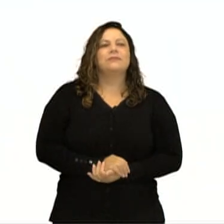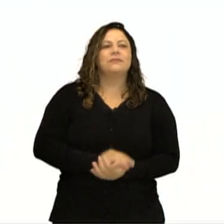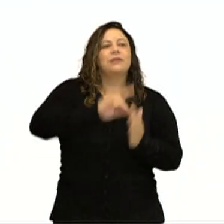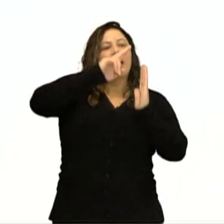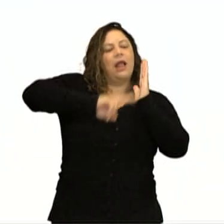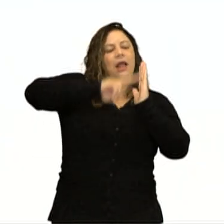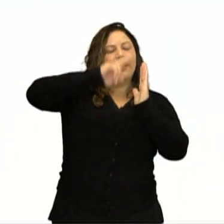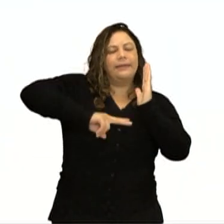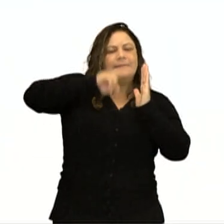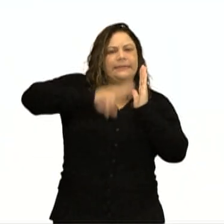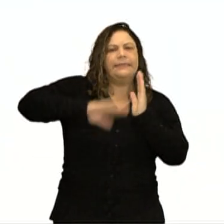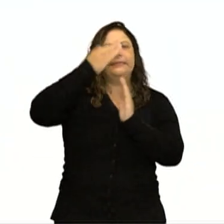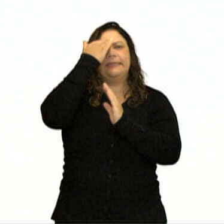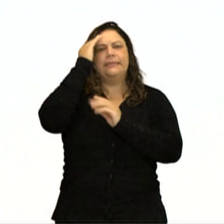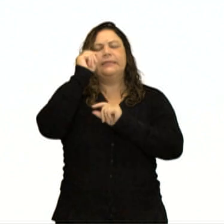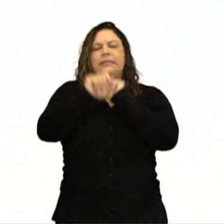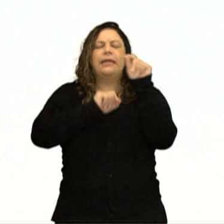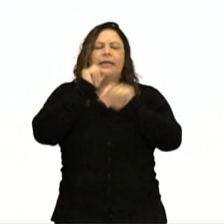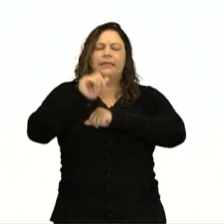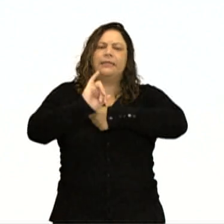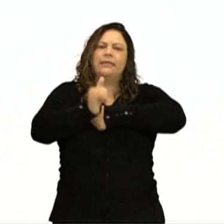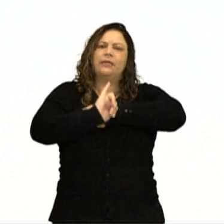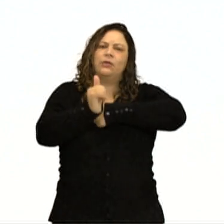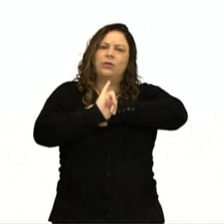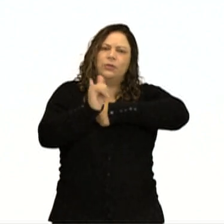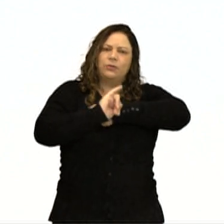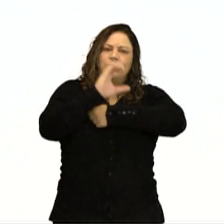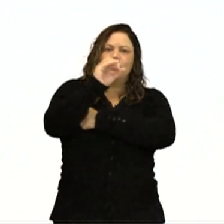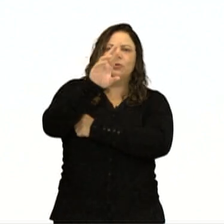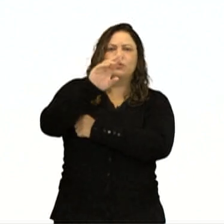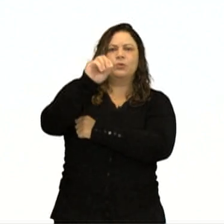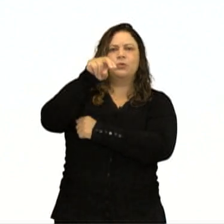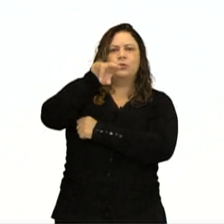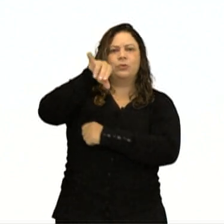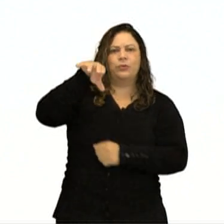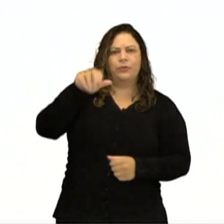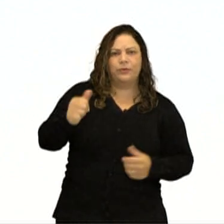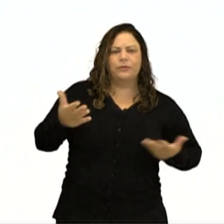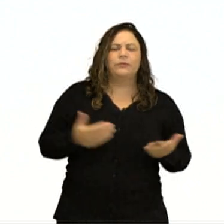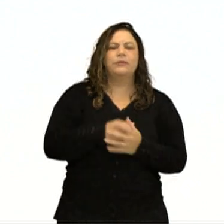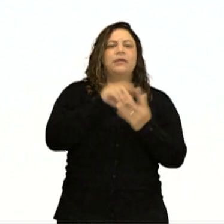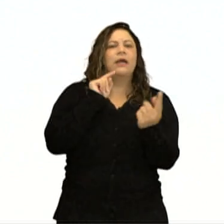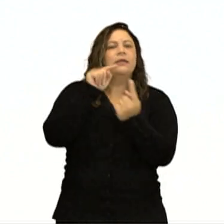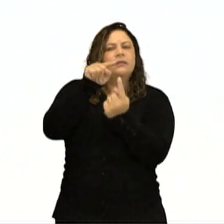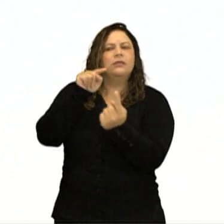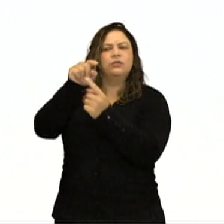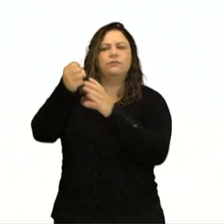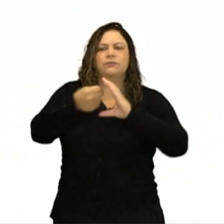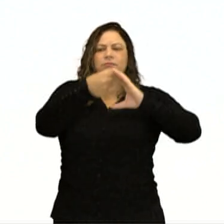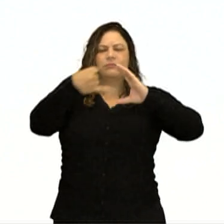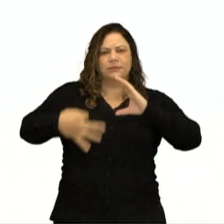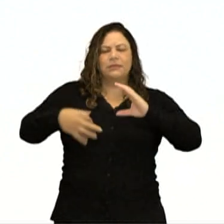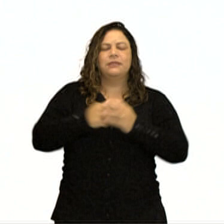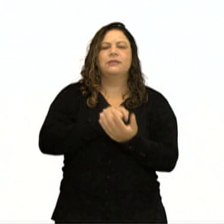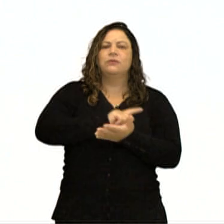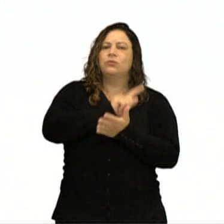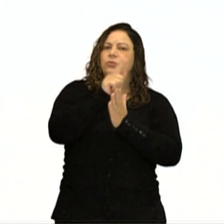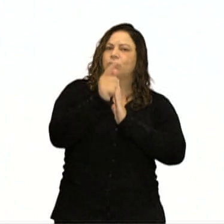Ler e interpretar uma crônica. Identificar as características desse gênero